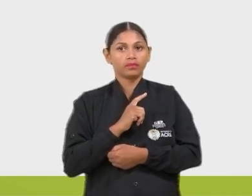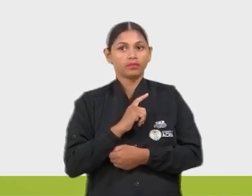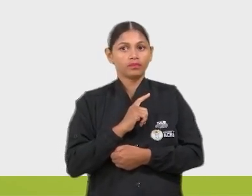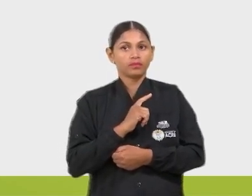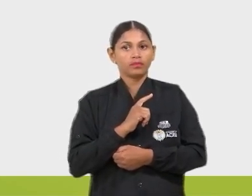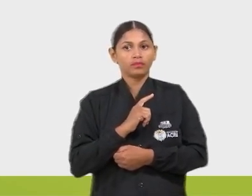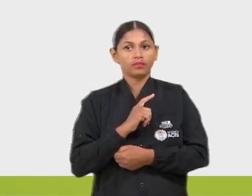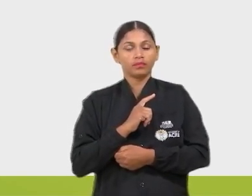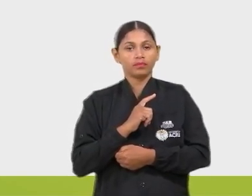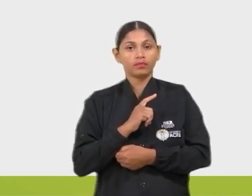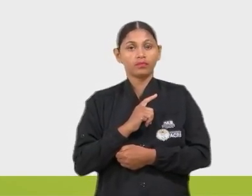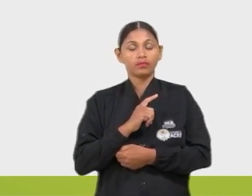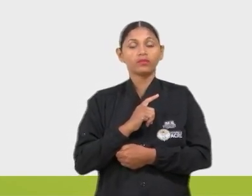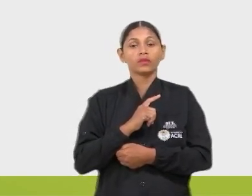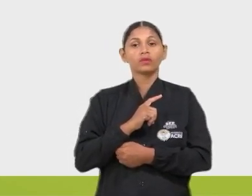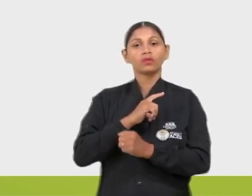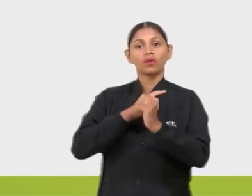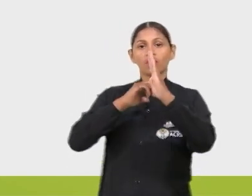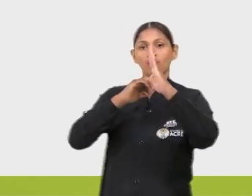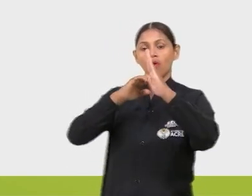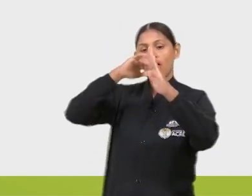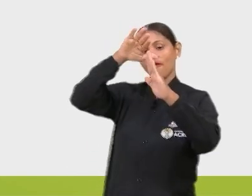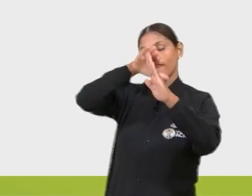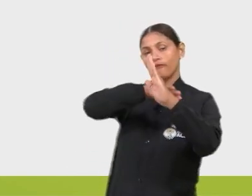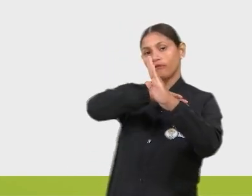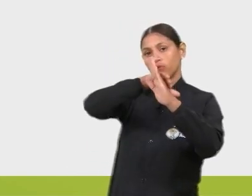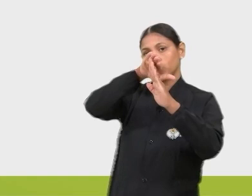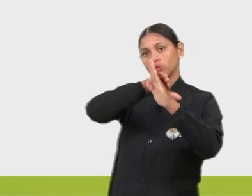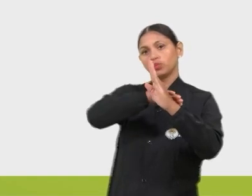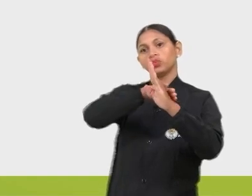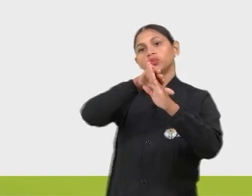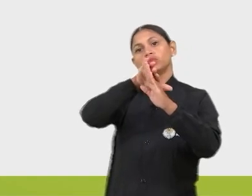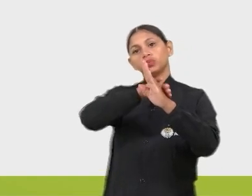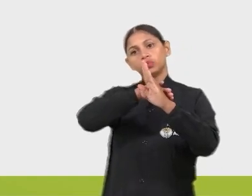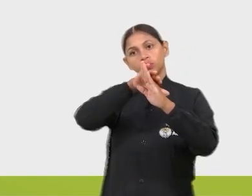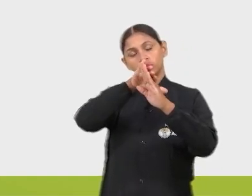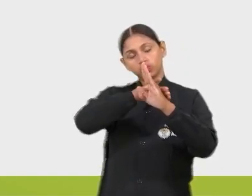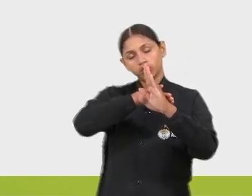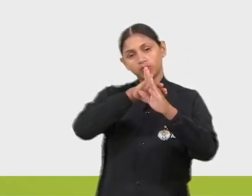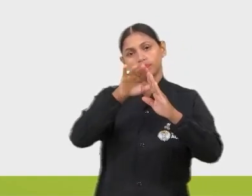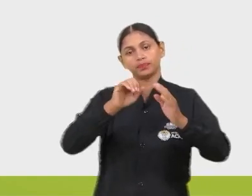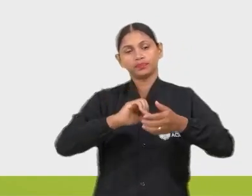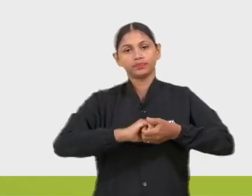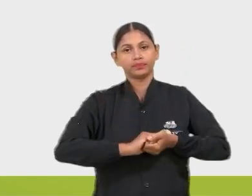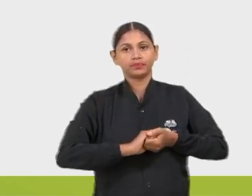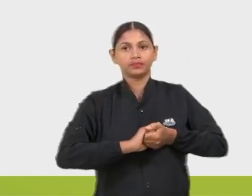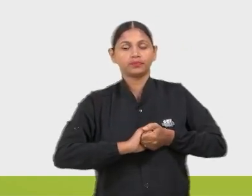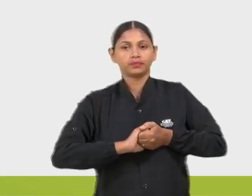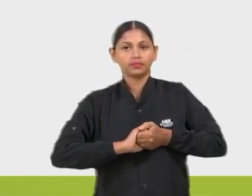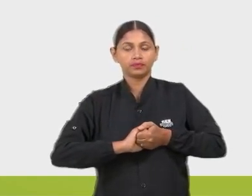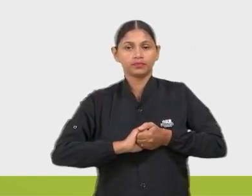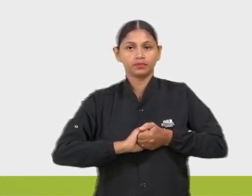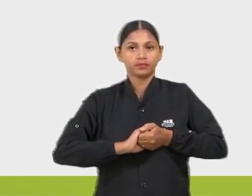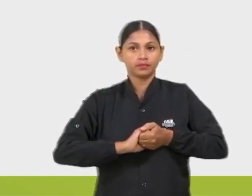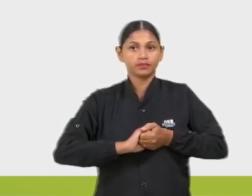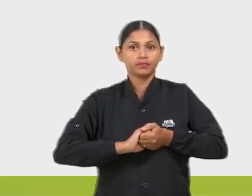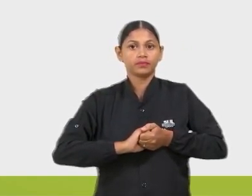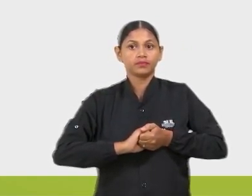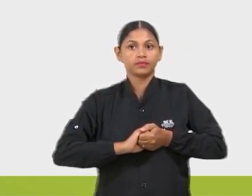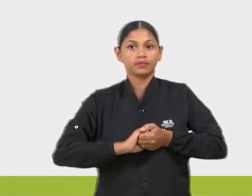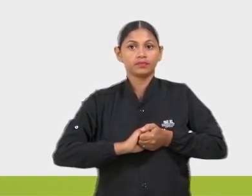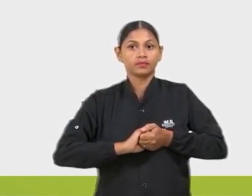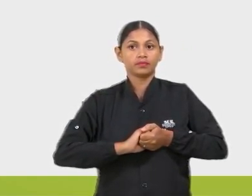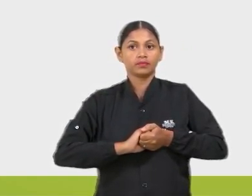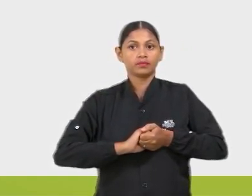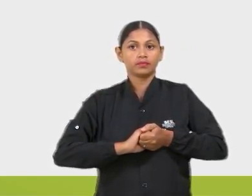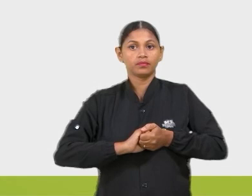da face lateral, tá bom? Essa face lateral aqui, ó, ok? Essa facezinha lateral. Nós temos ainda o